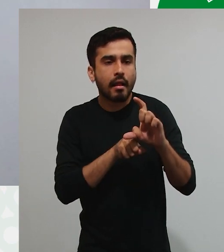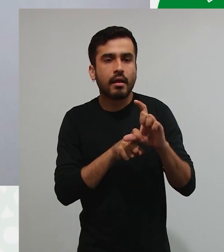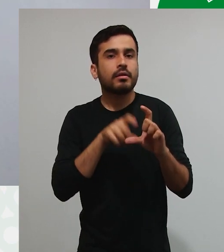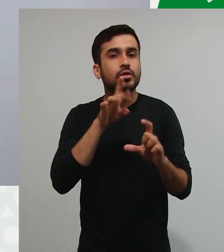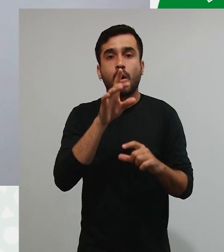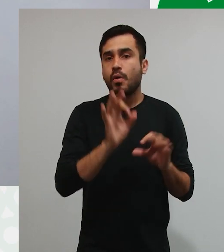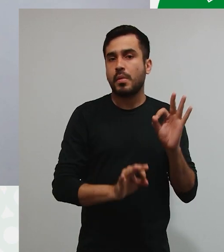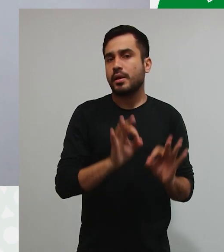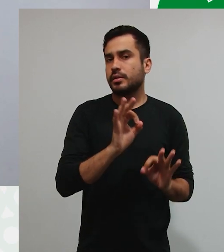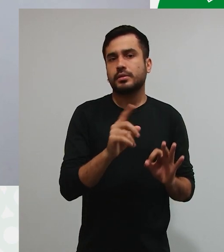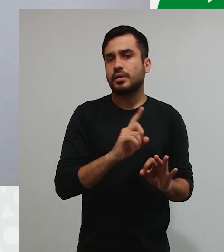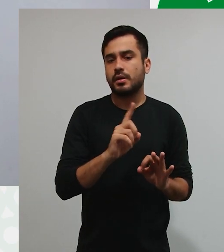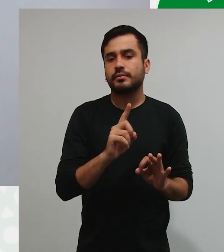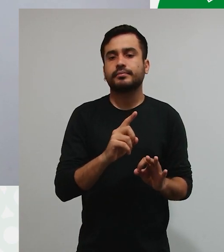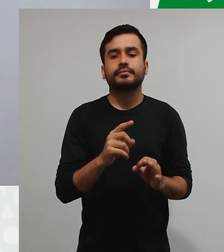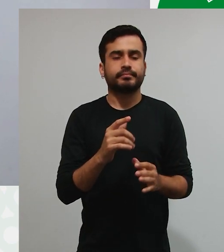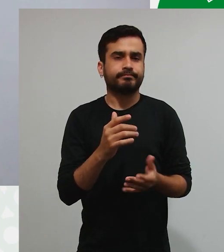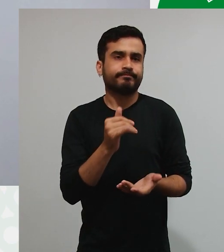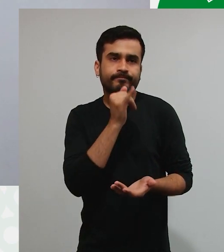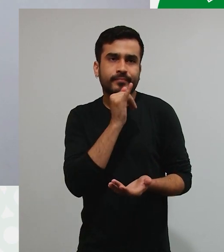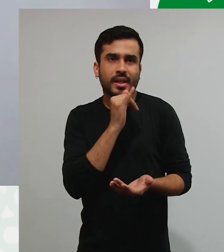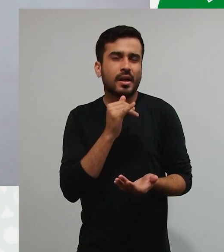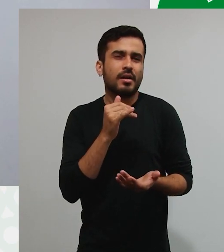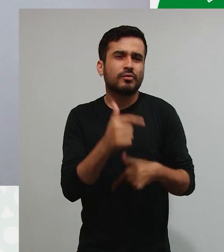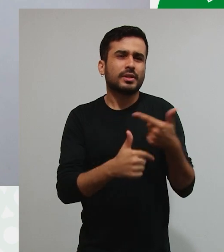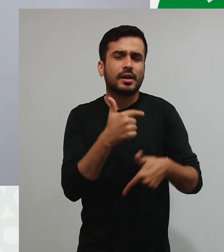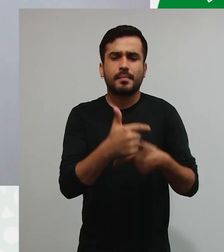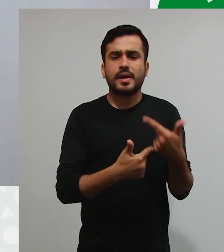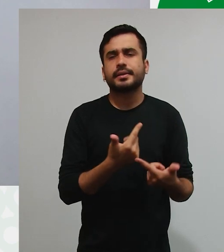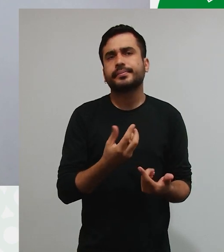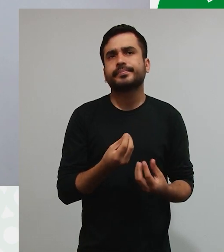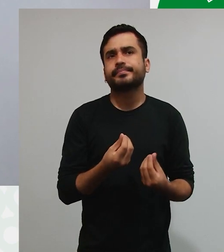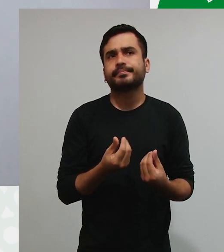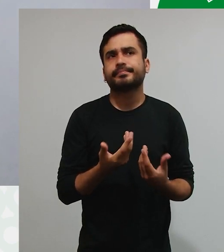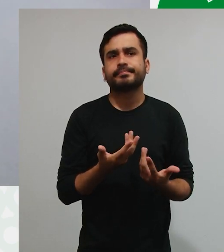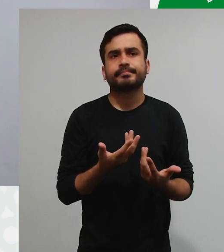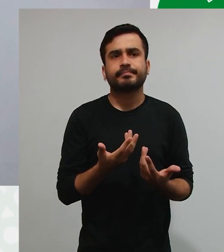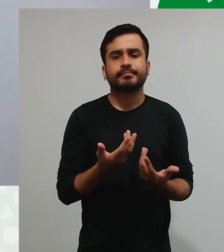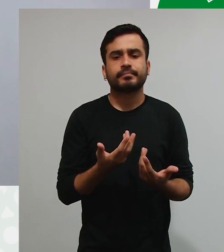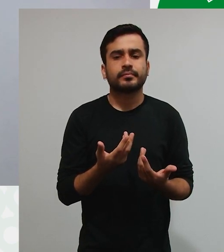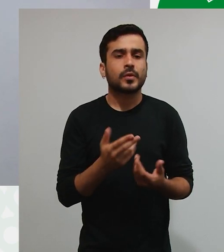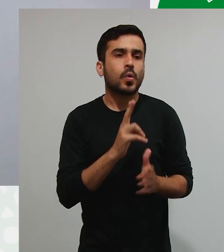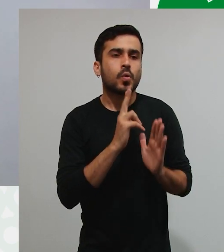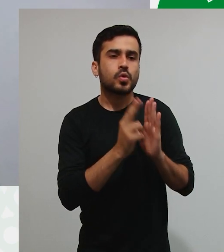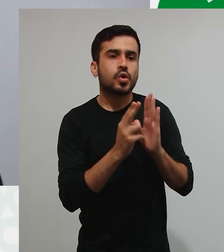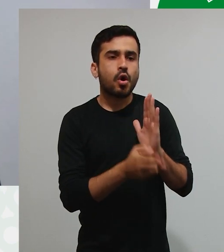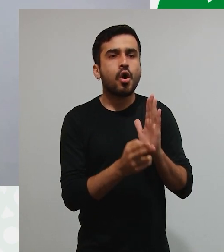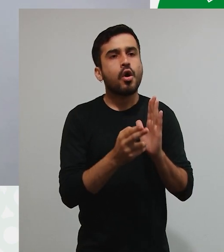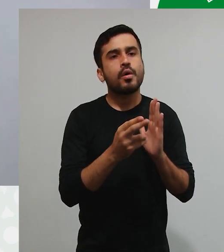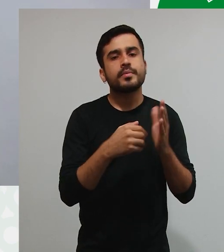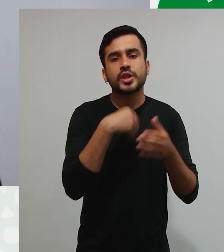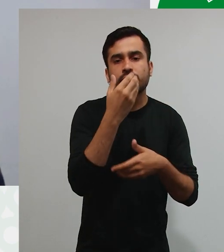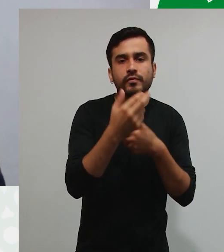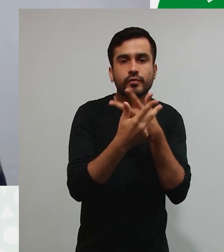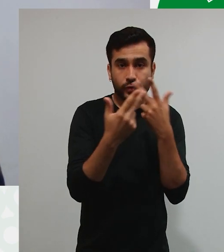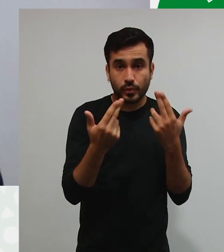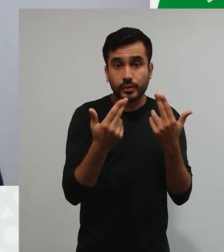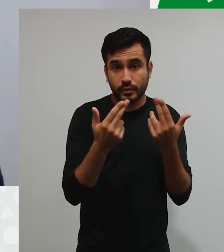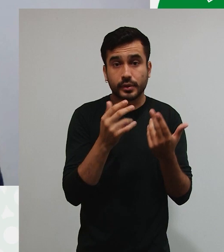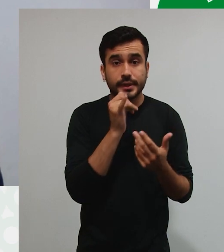Você precisa já ter o objetivo, né? Saber onde você quer chegar.